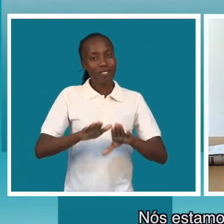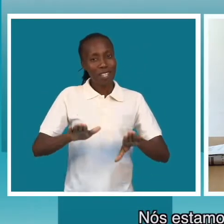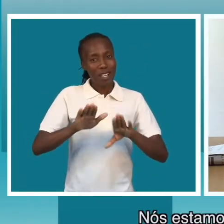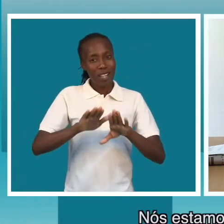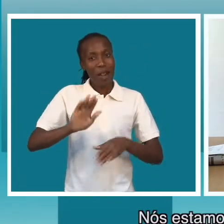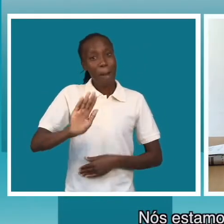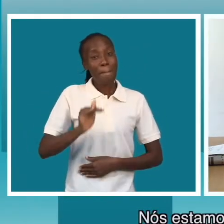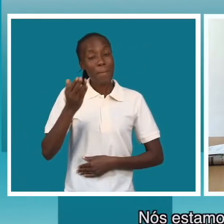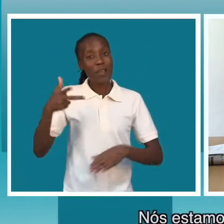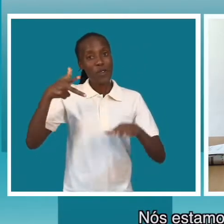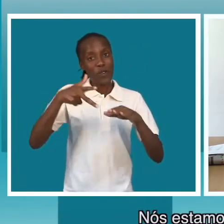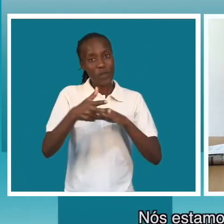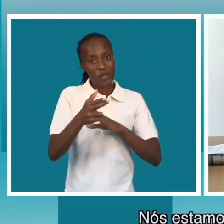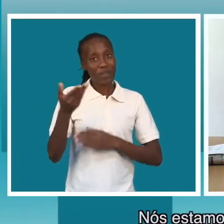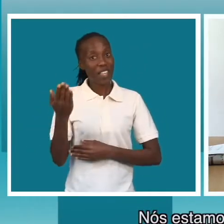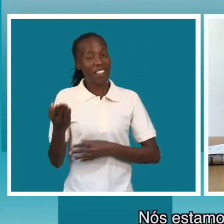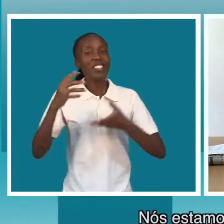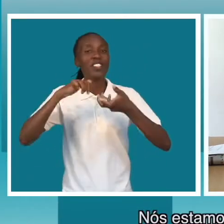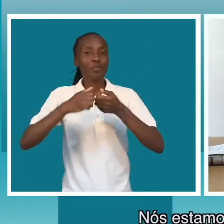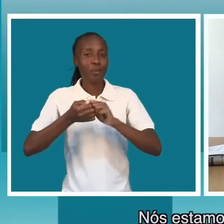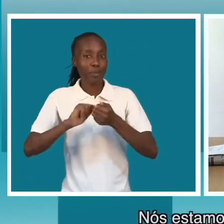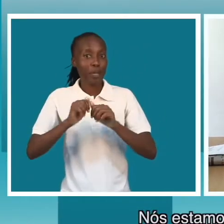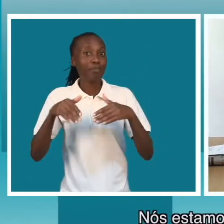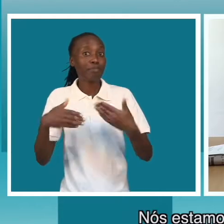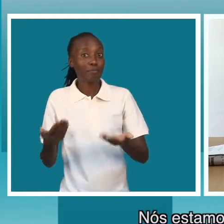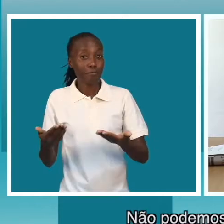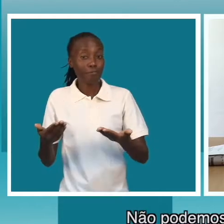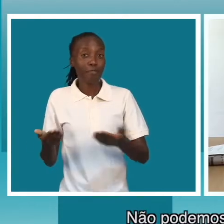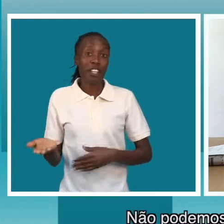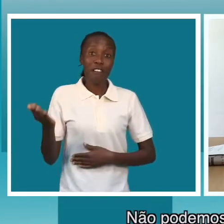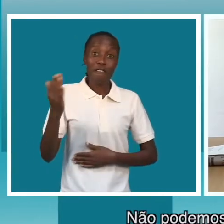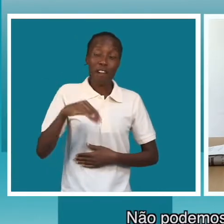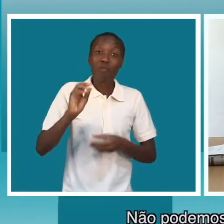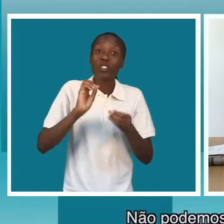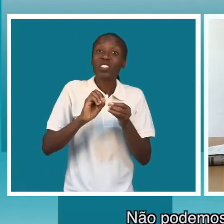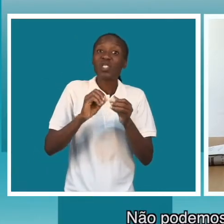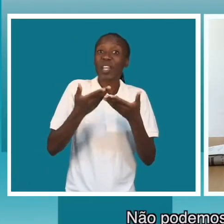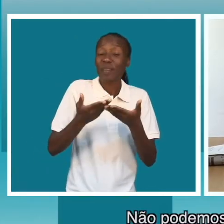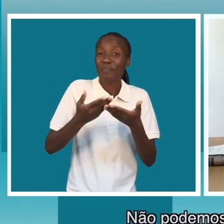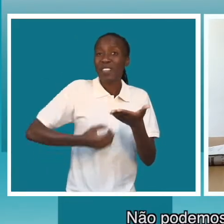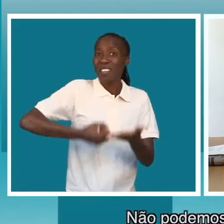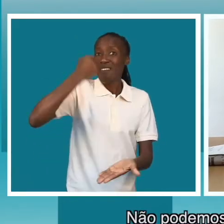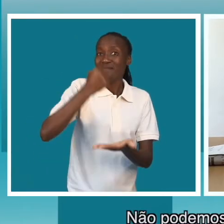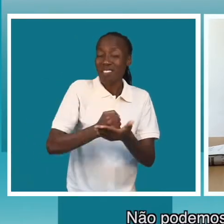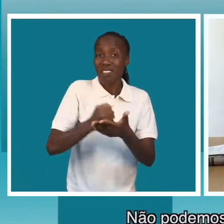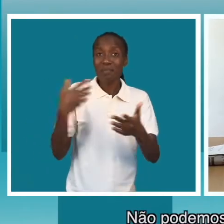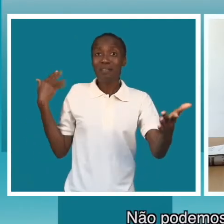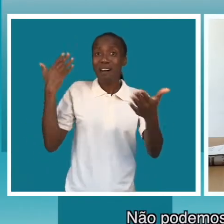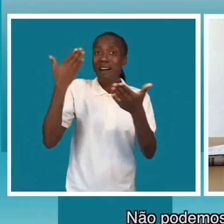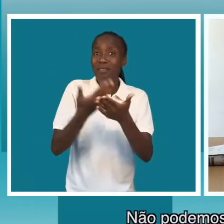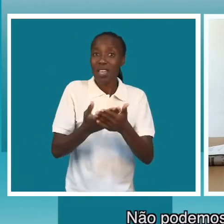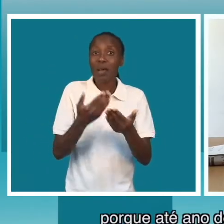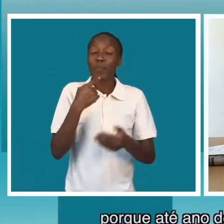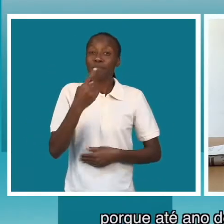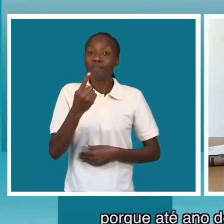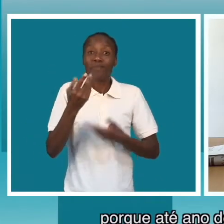paulatinamente para resolver esses problemas vamos não podemos determinar até